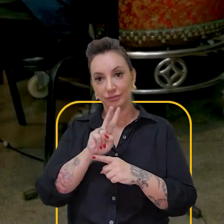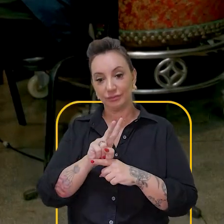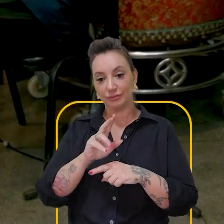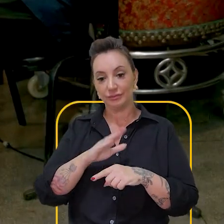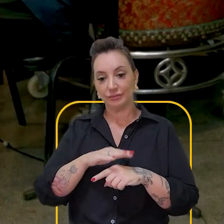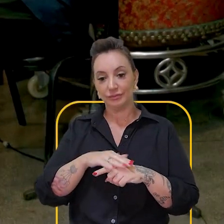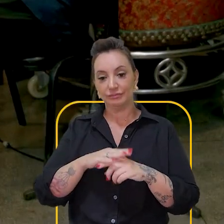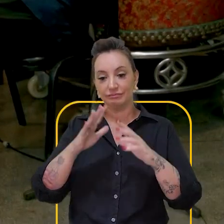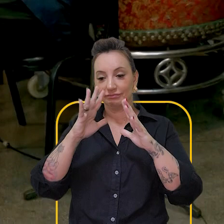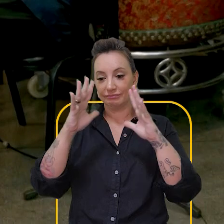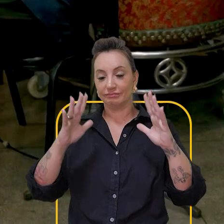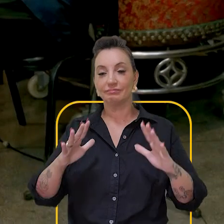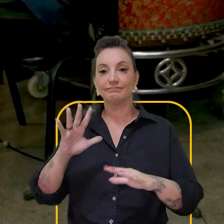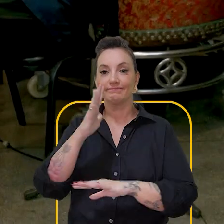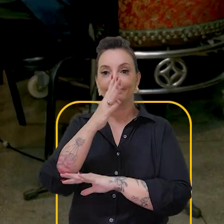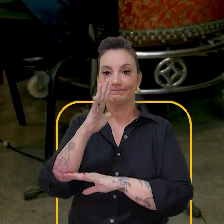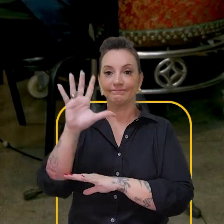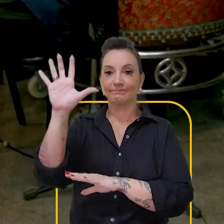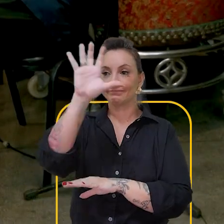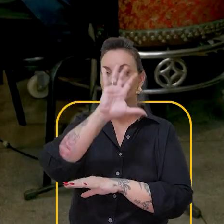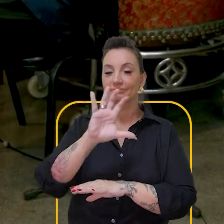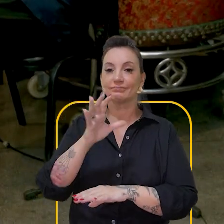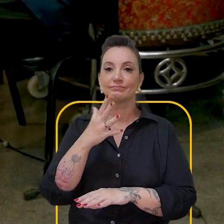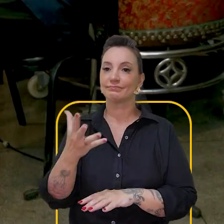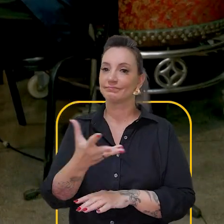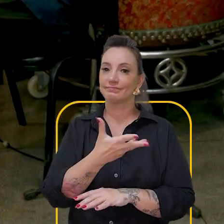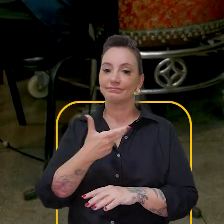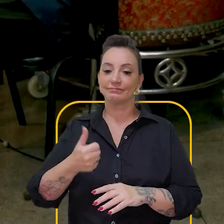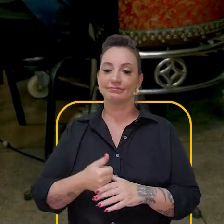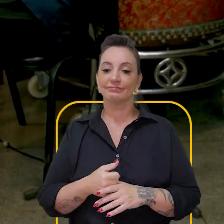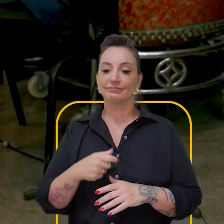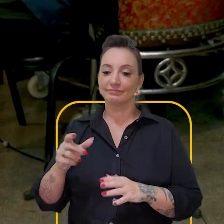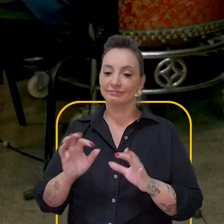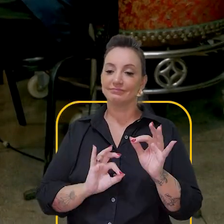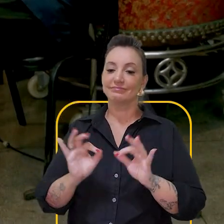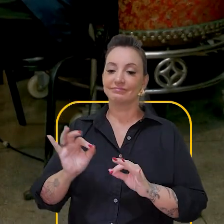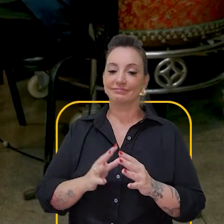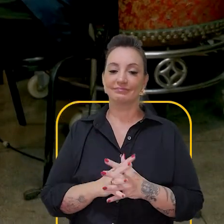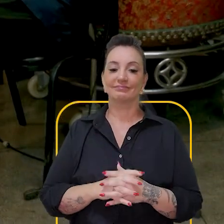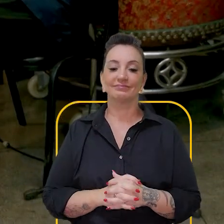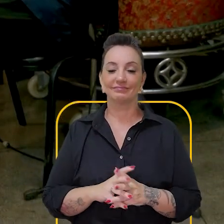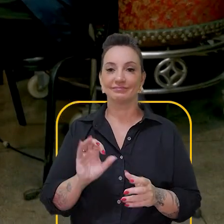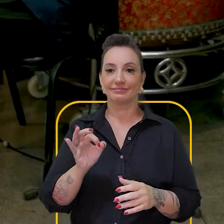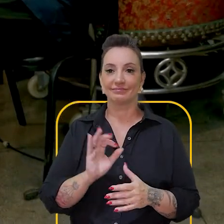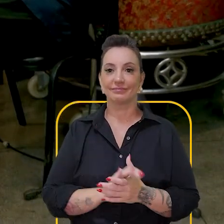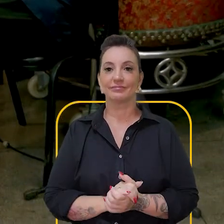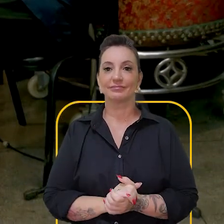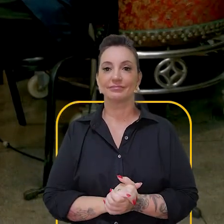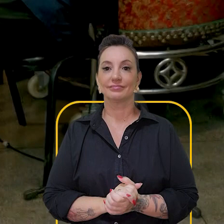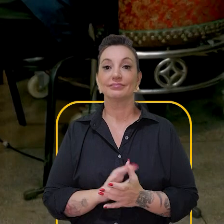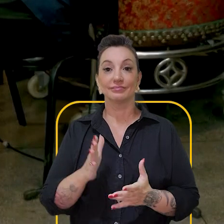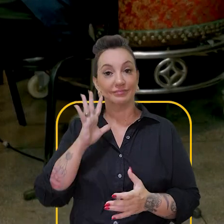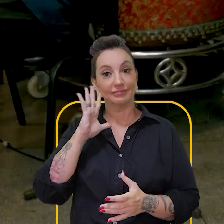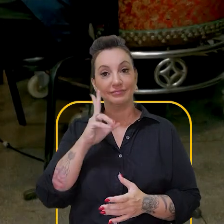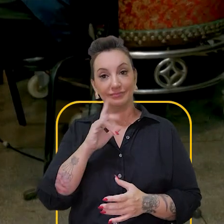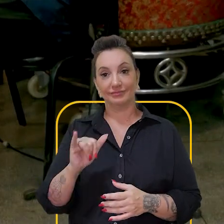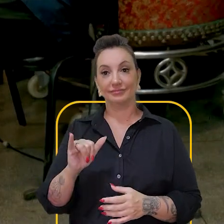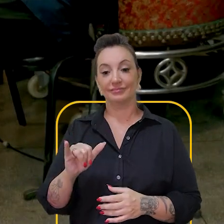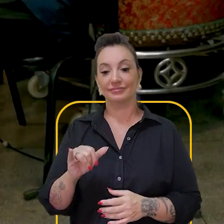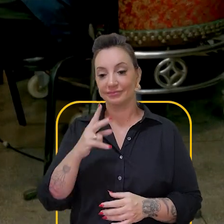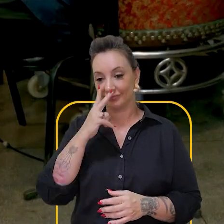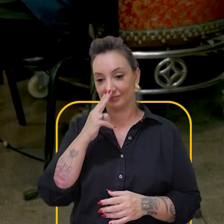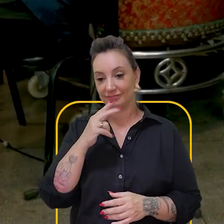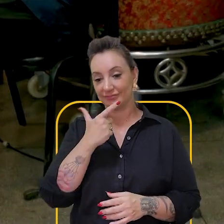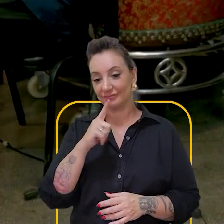preservar de fazer uma árvore genealógica do confu seria maravilhosa amos estamos com esse plano aí né má com certeza vai acontecer